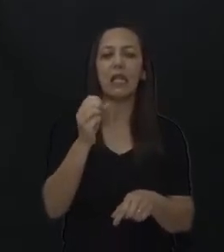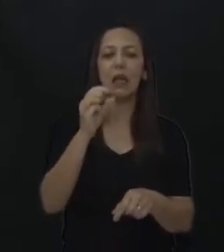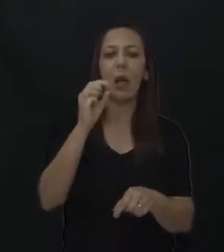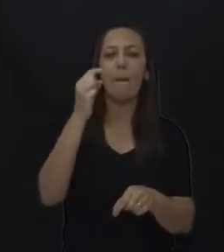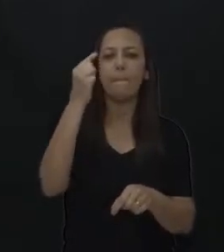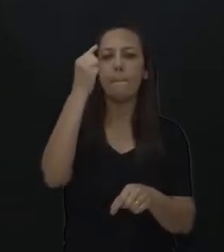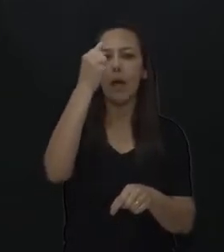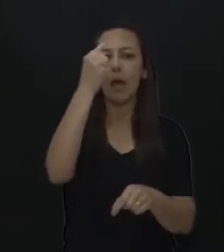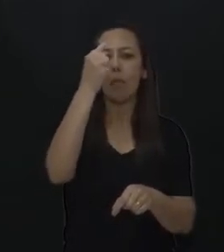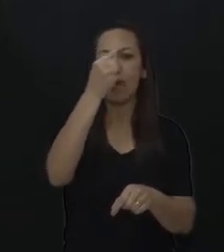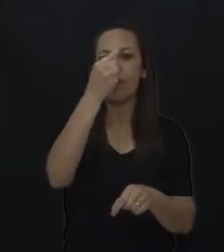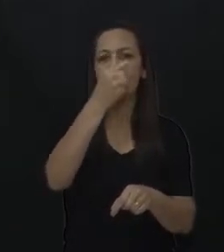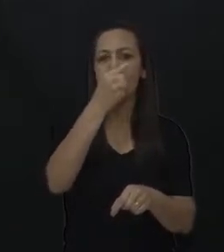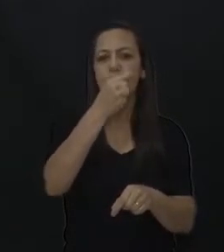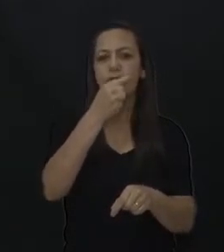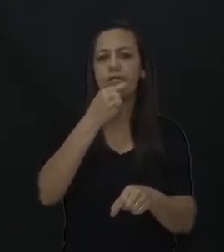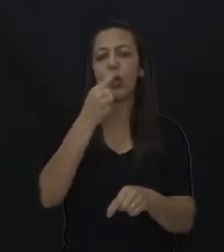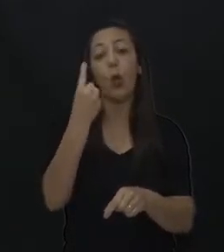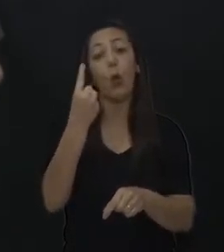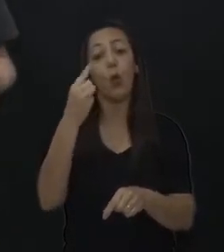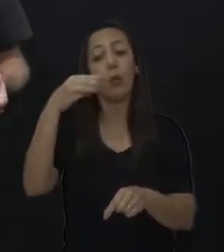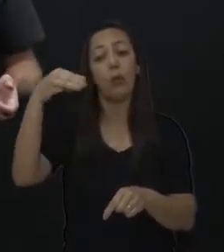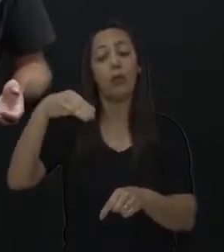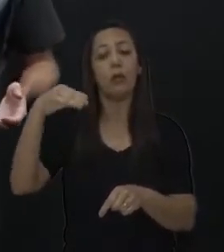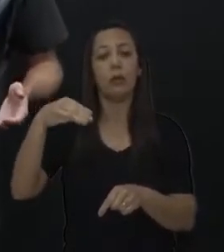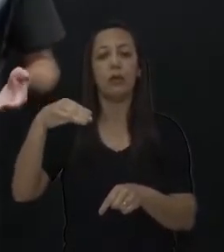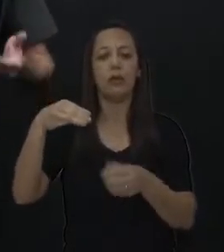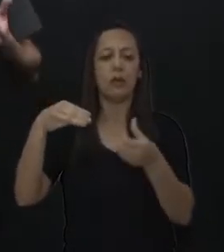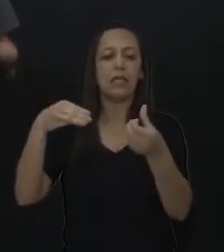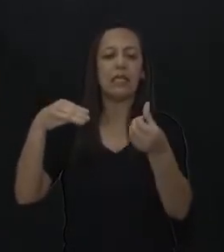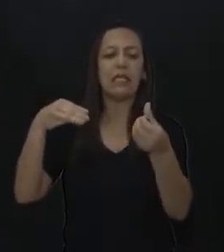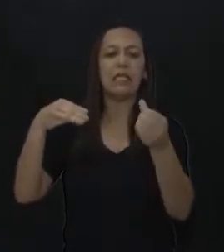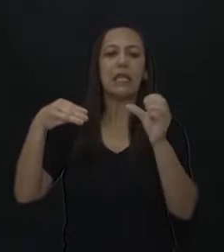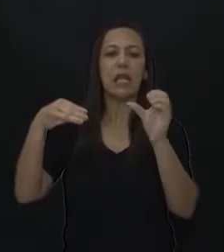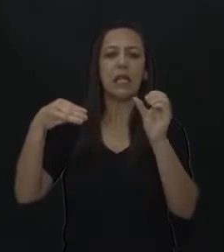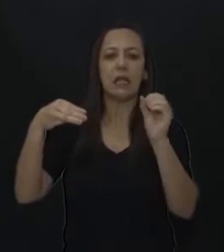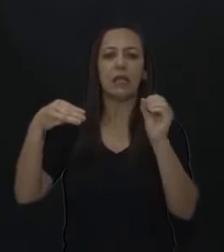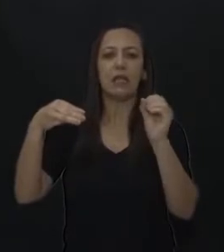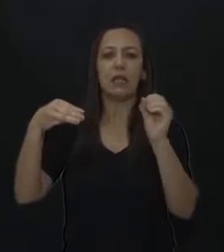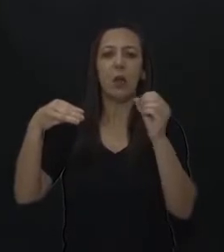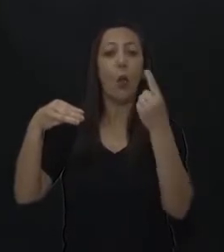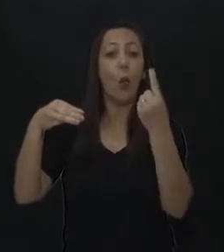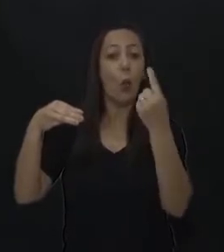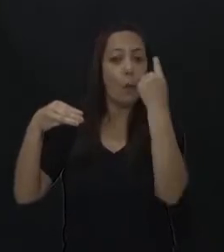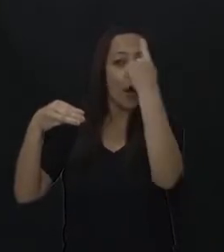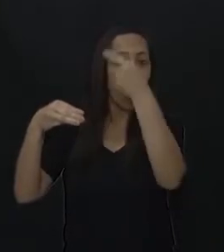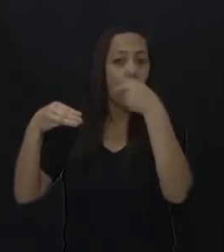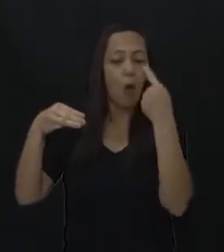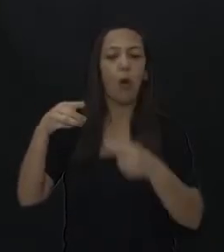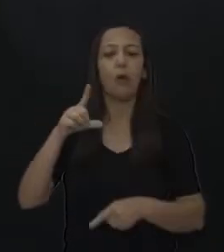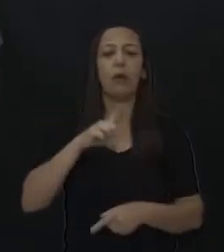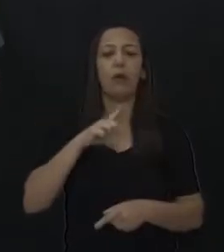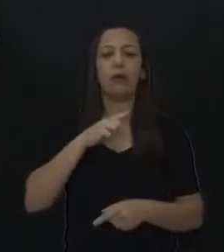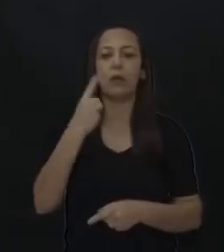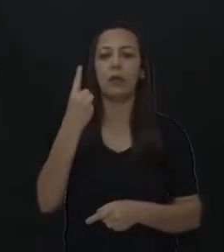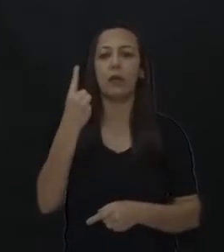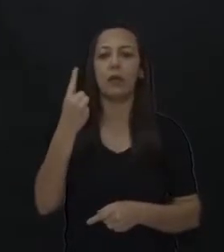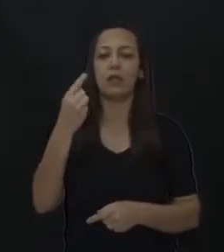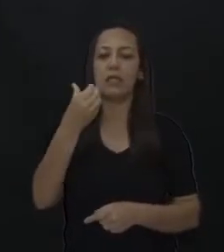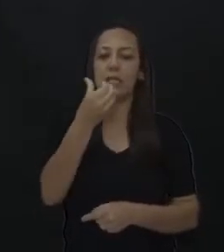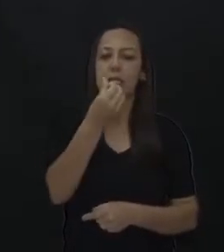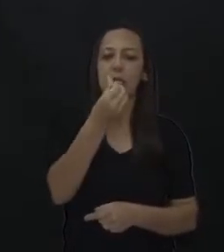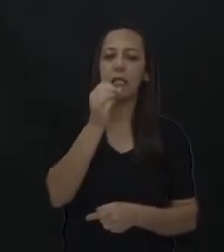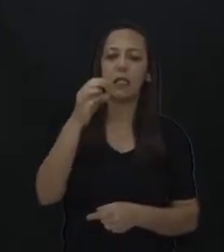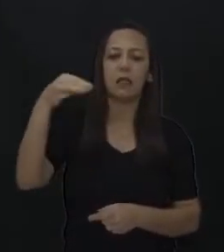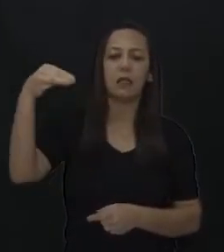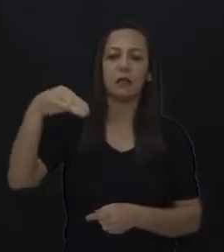cada parte corresponde a um minuto. Automaticamente, então, nós podemos dizer que a hora ela é dividida em